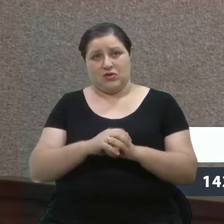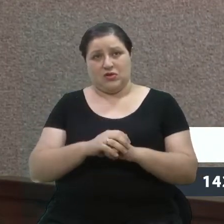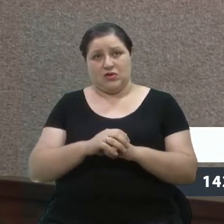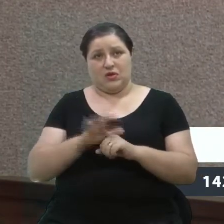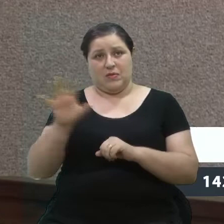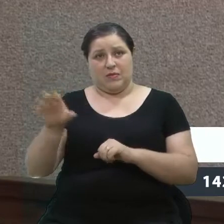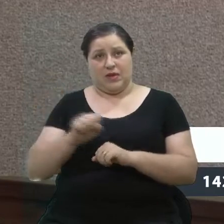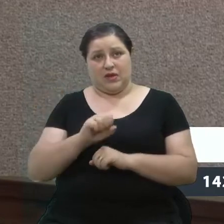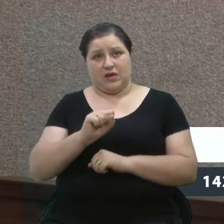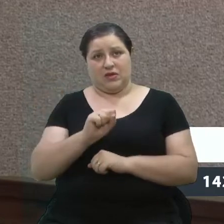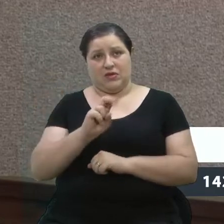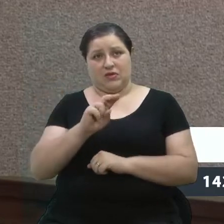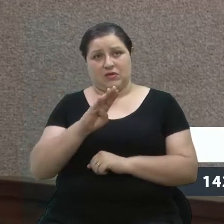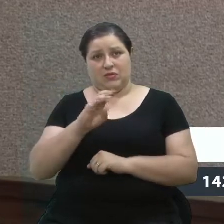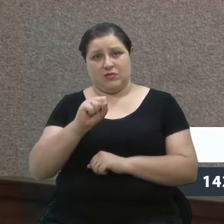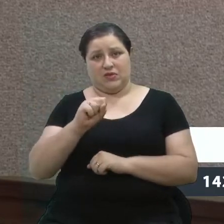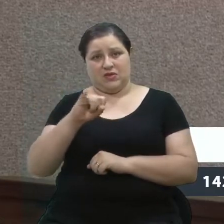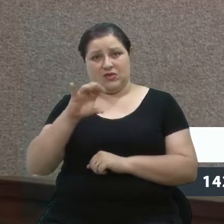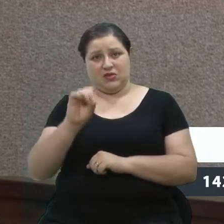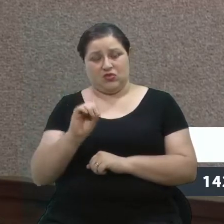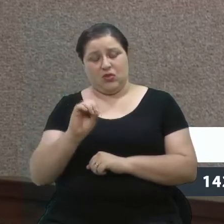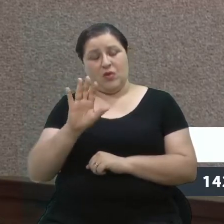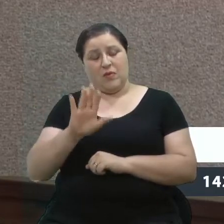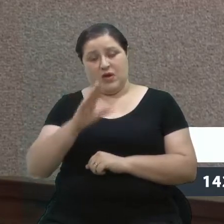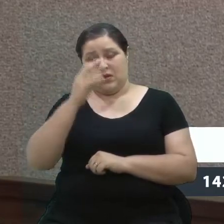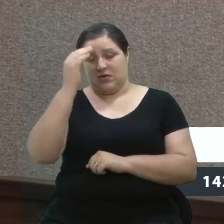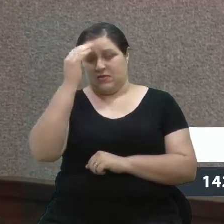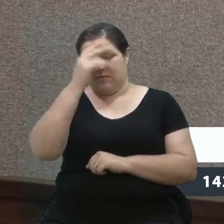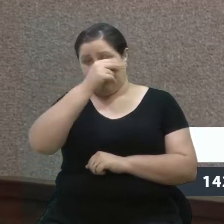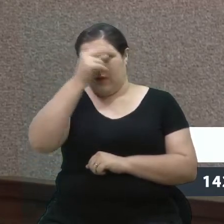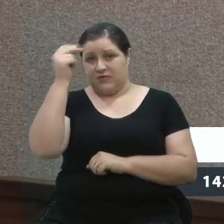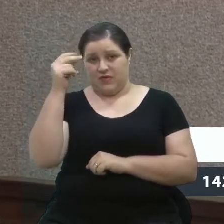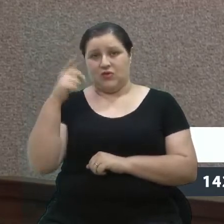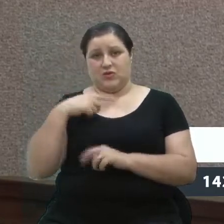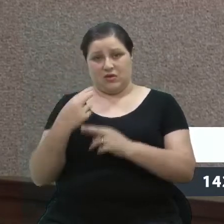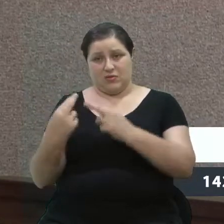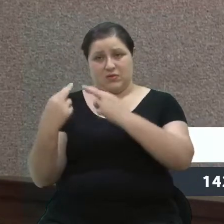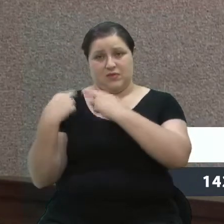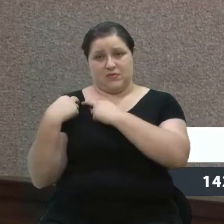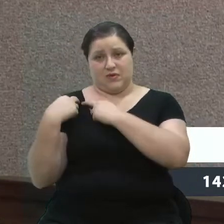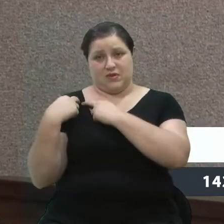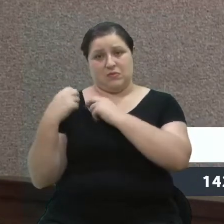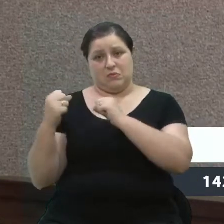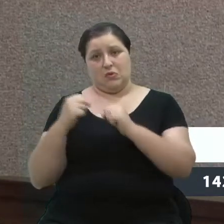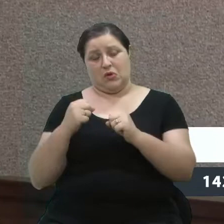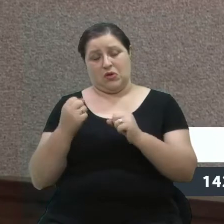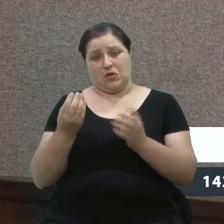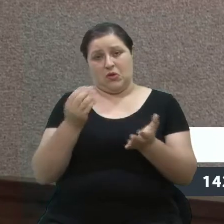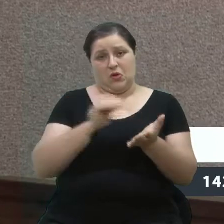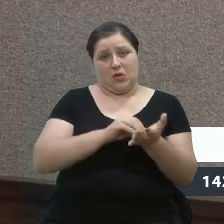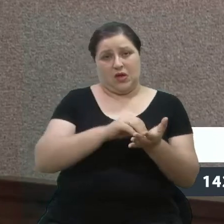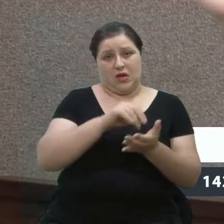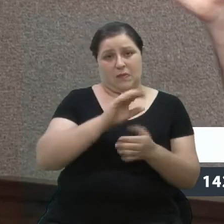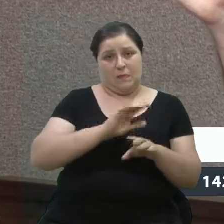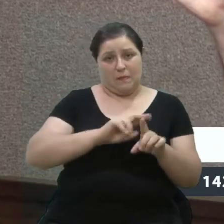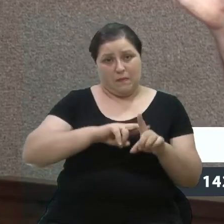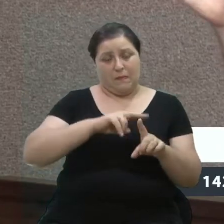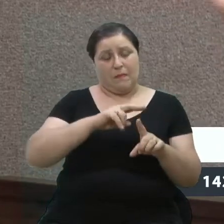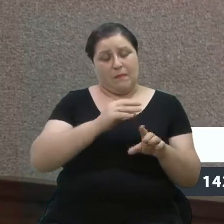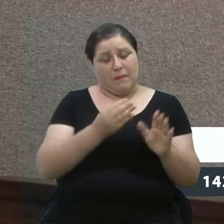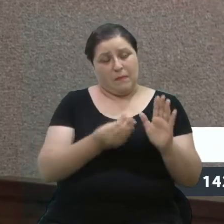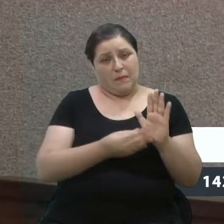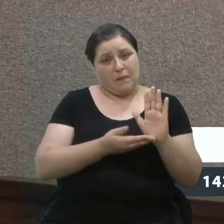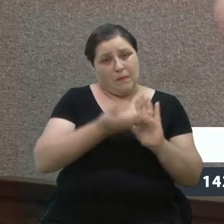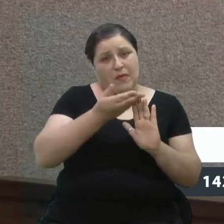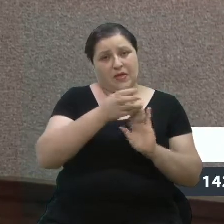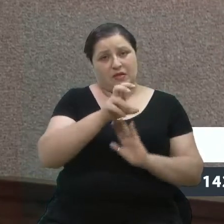não vai fazer isso porque é responsável. Responsável. Tá? Porque ele poderia botar 50 centavos. Poderia. Eu não estou exagerando